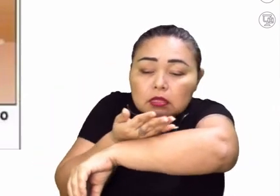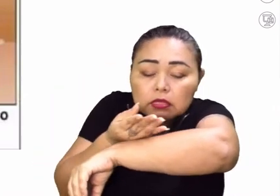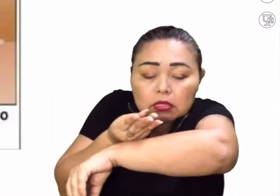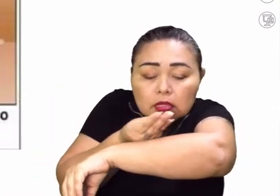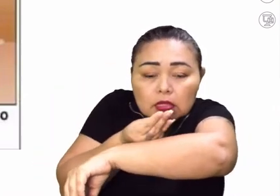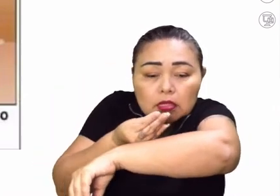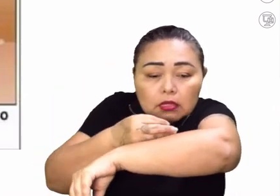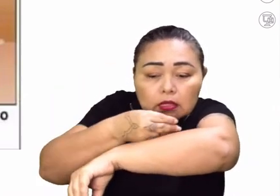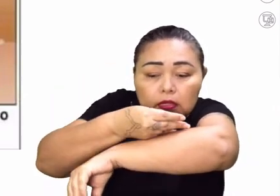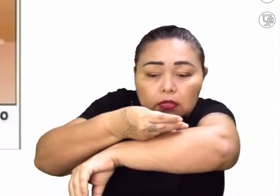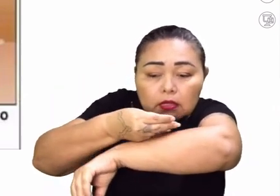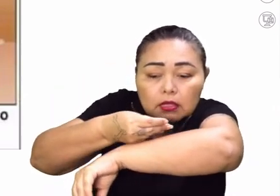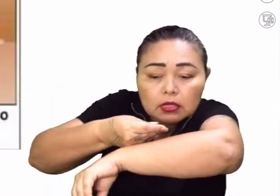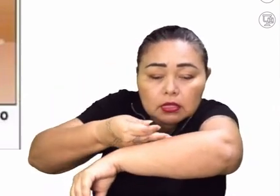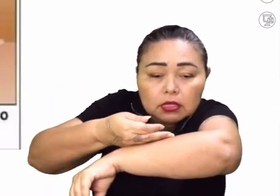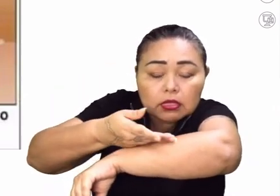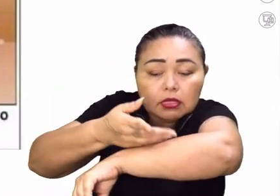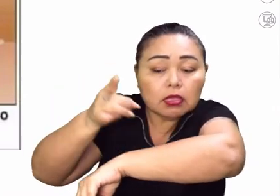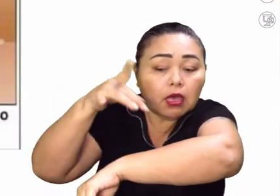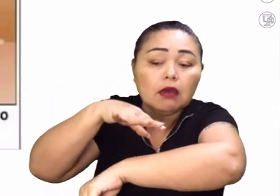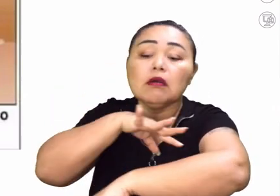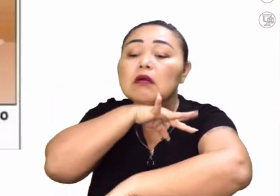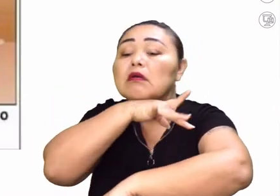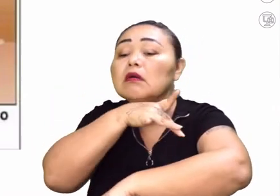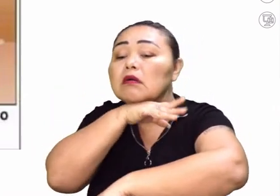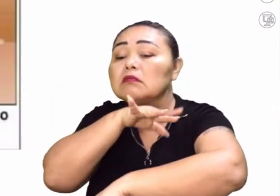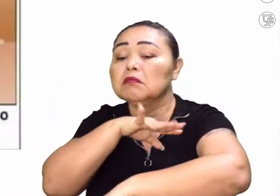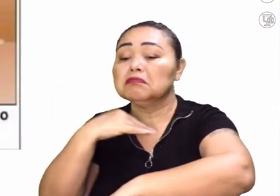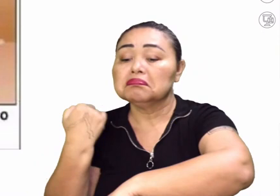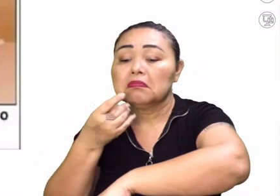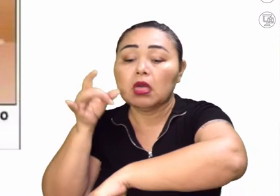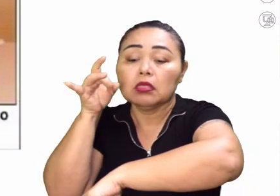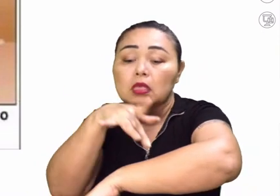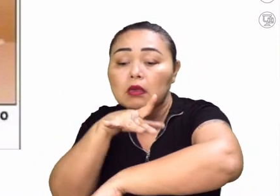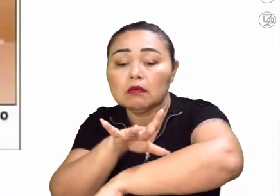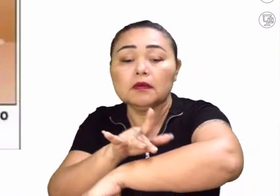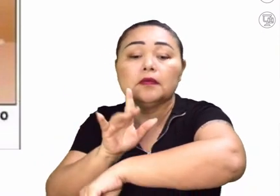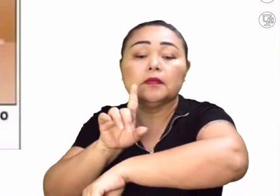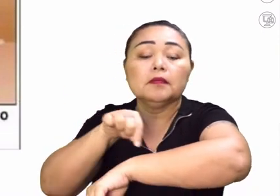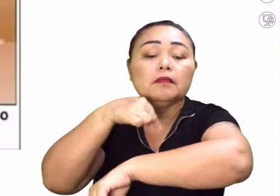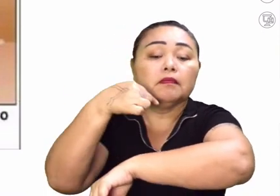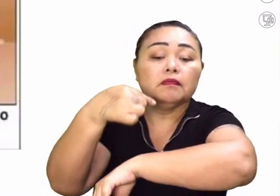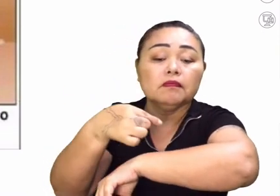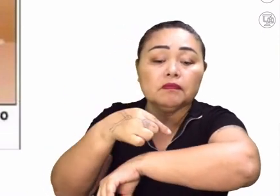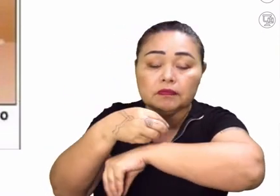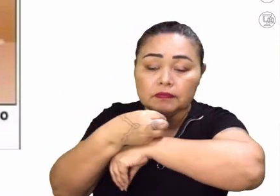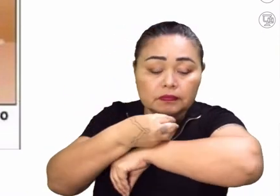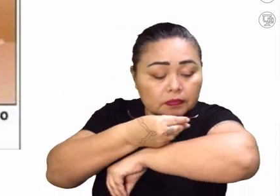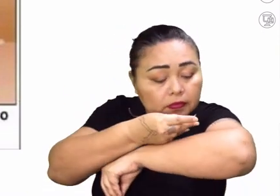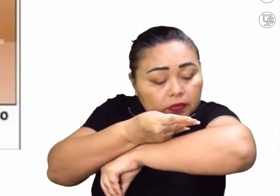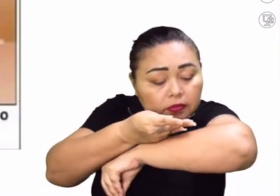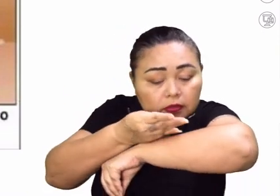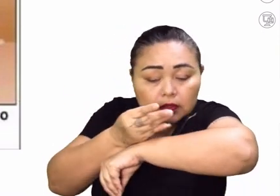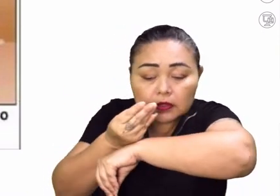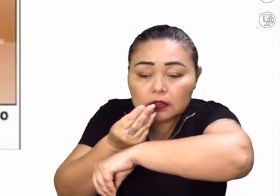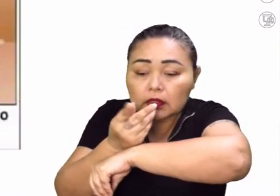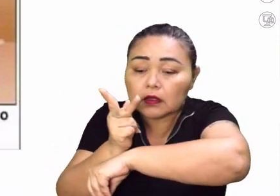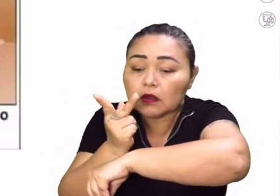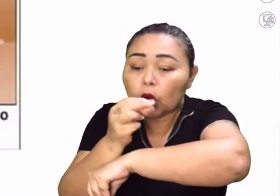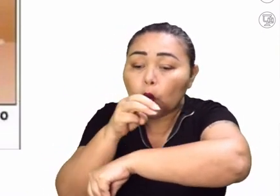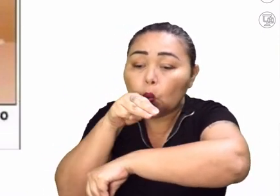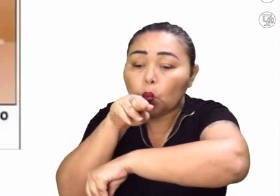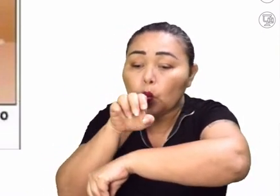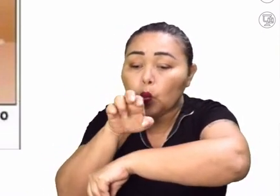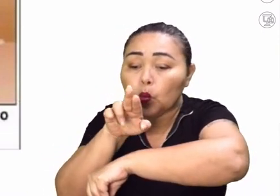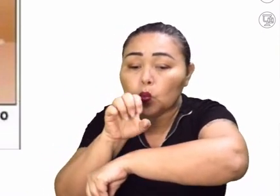essa Rocha mãe resto de animais isso aí é o material orgânico em decomposição húmus